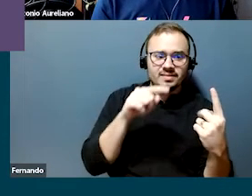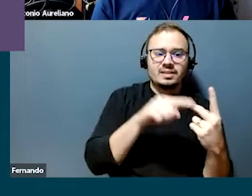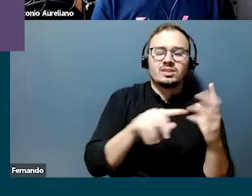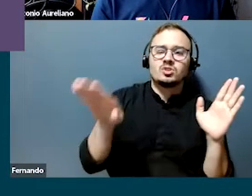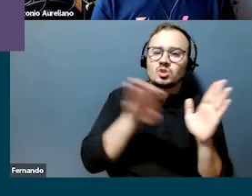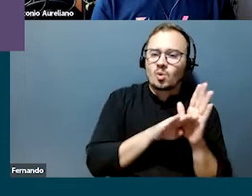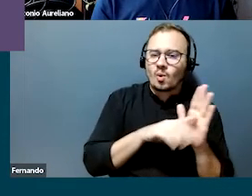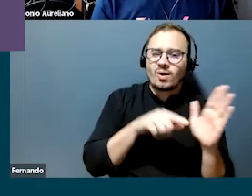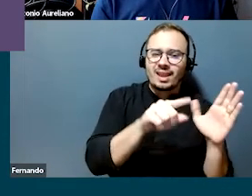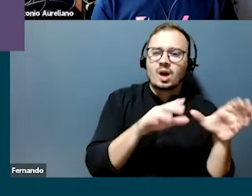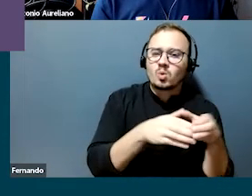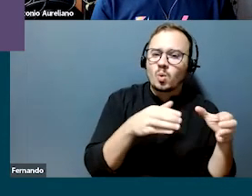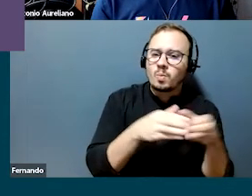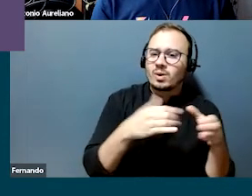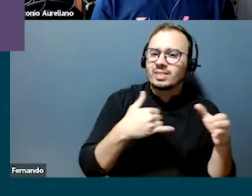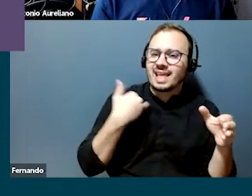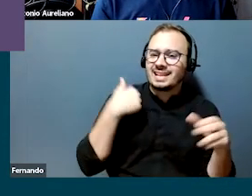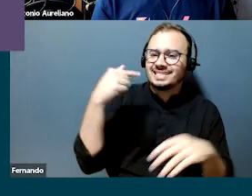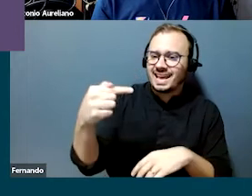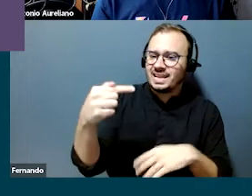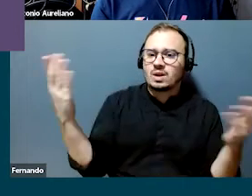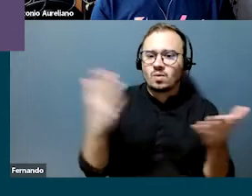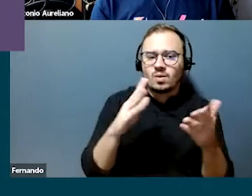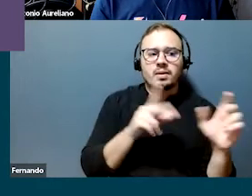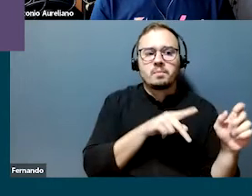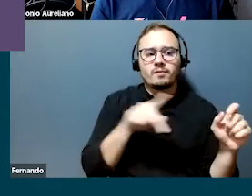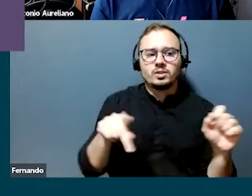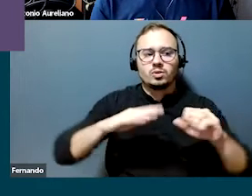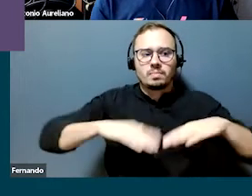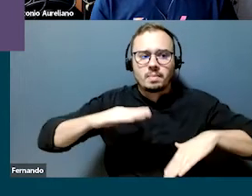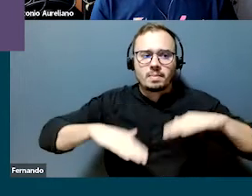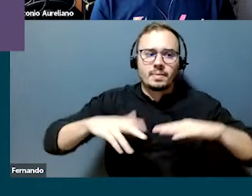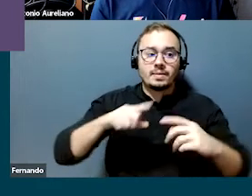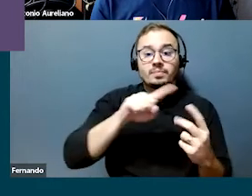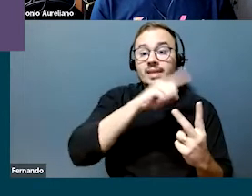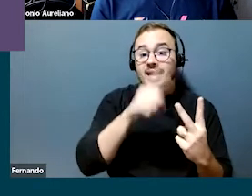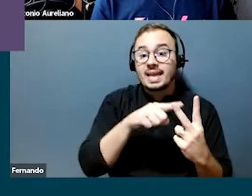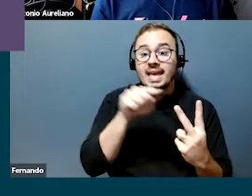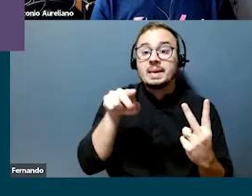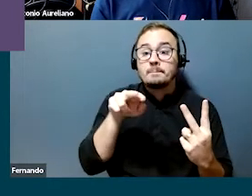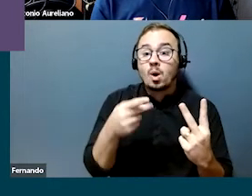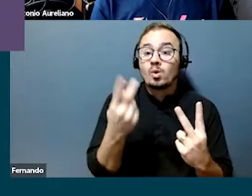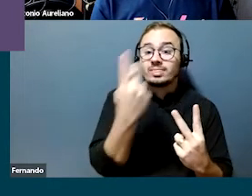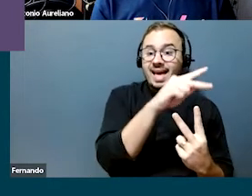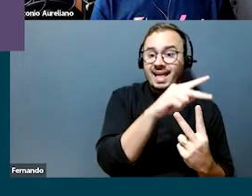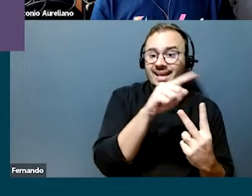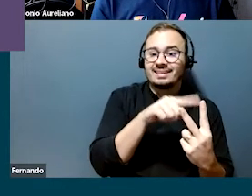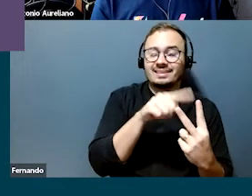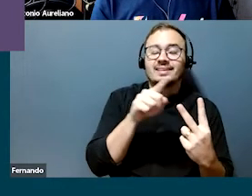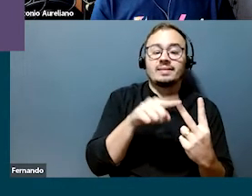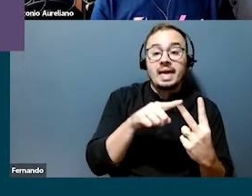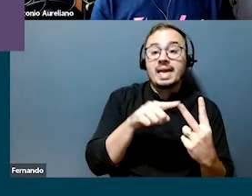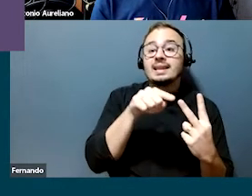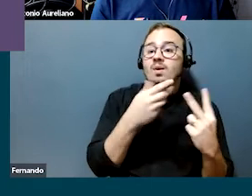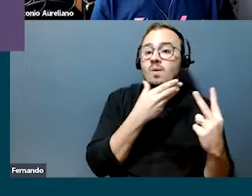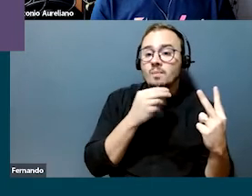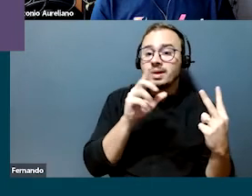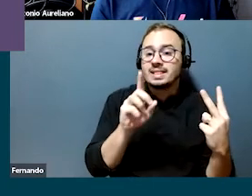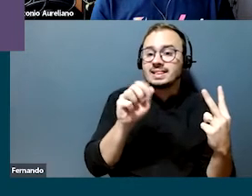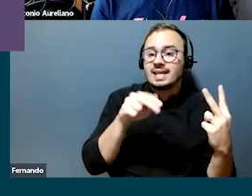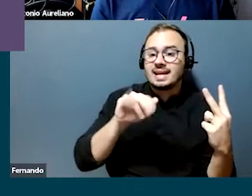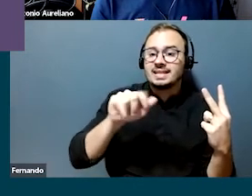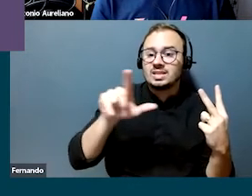chegou lá no Quebra-Baque, com 7 anos de idade, e hoje é professora de percussão. Danilo, que é irmão de Dani, que é uma história engraçada, que Danilo